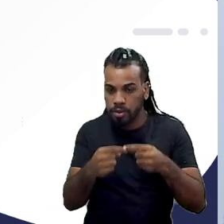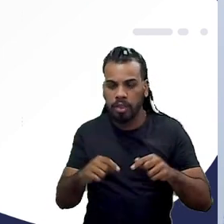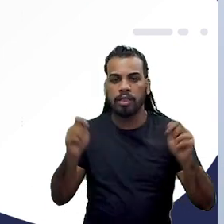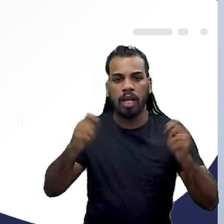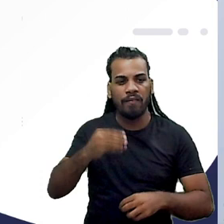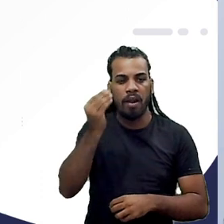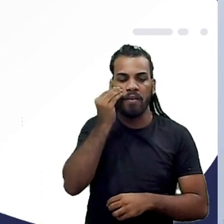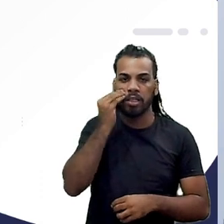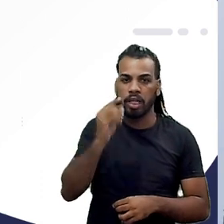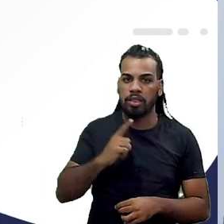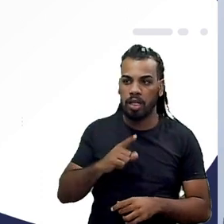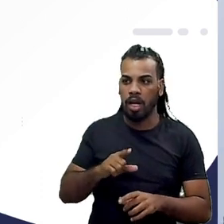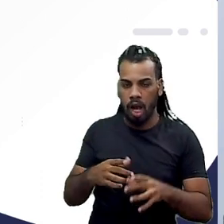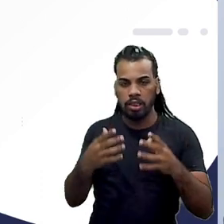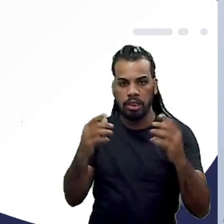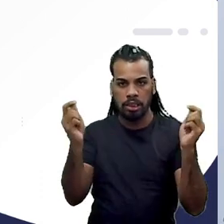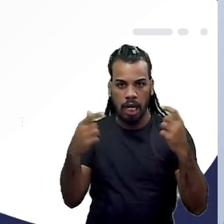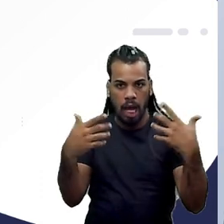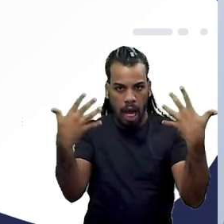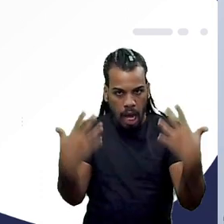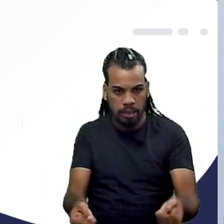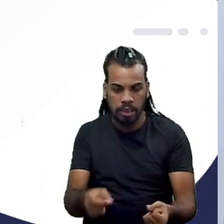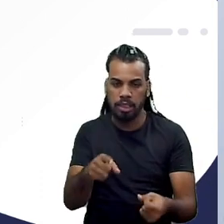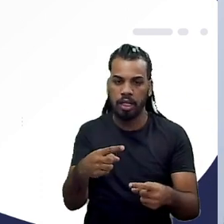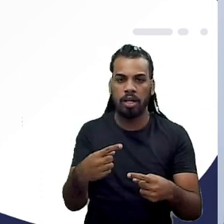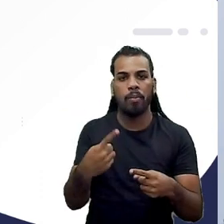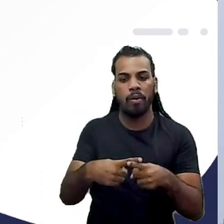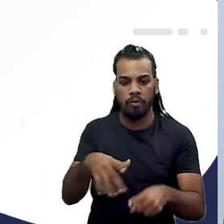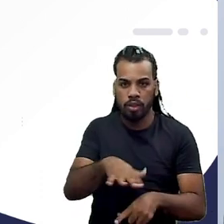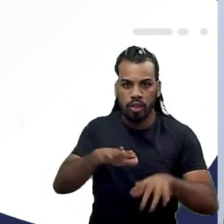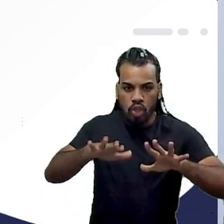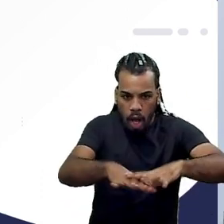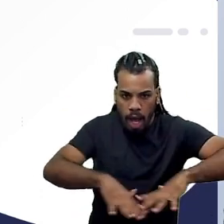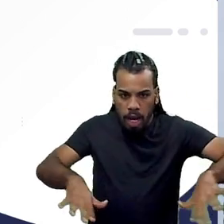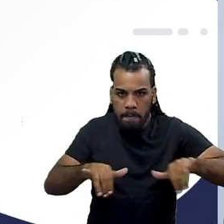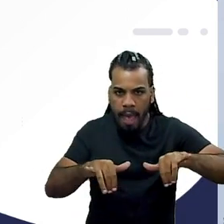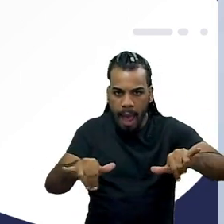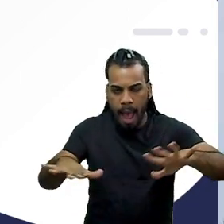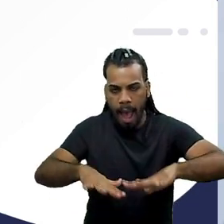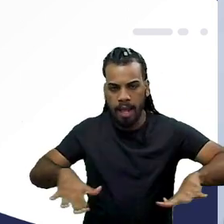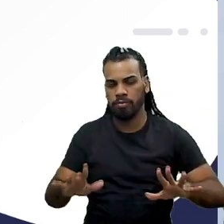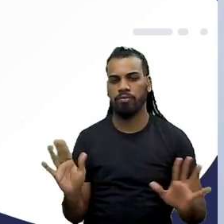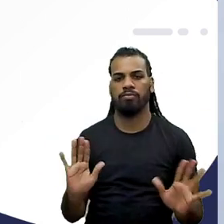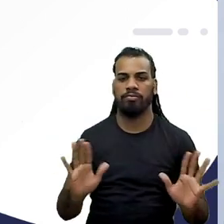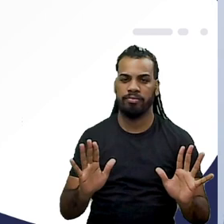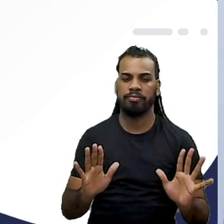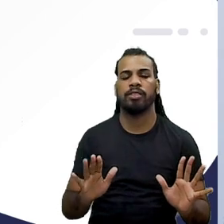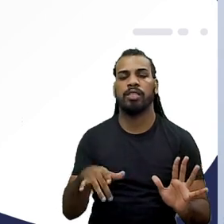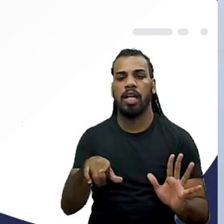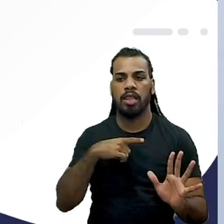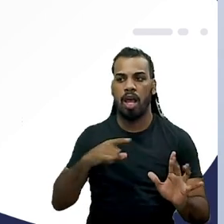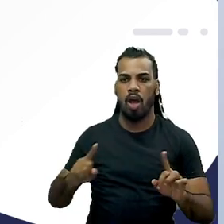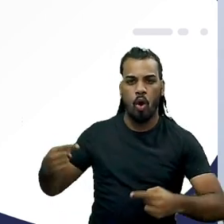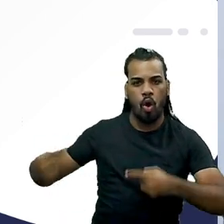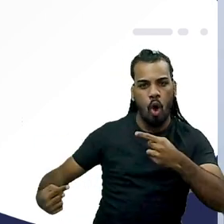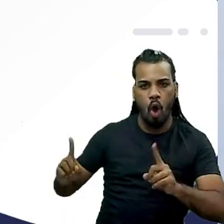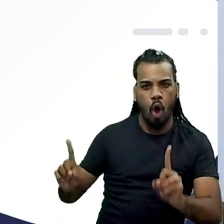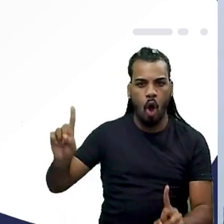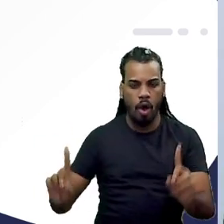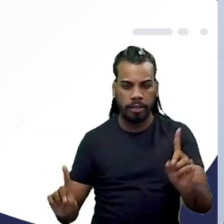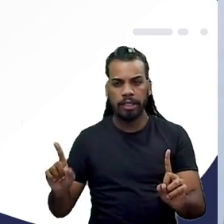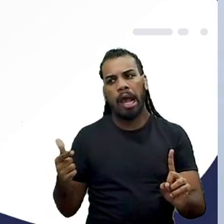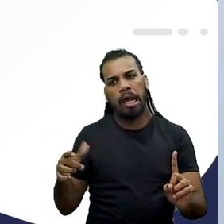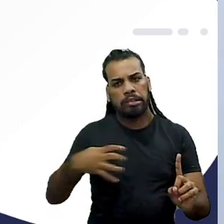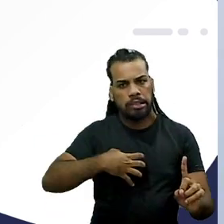mercado tem condições de aceitar, porque você não está só no mercado. Então, existem os concorrentes, que cada um procura de uma forma ou de